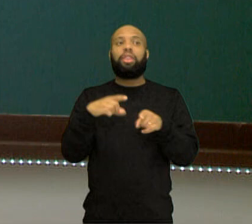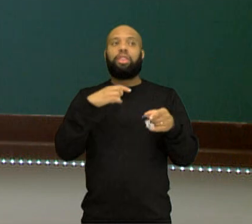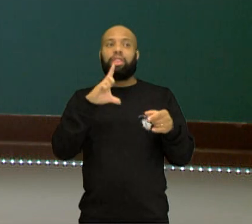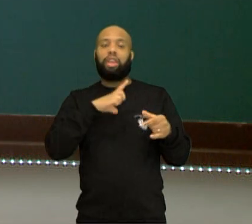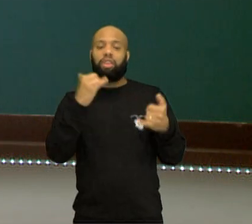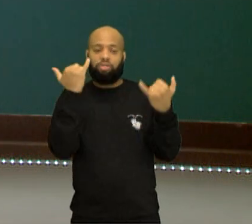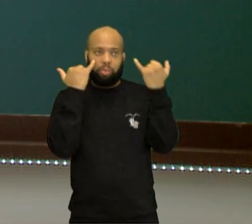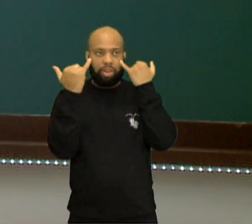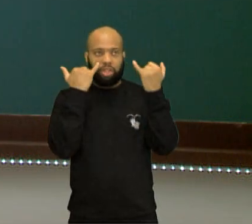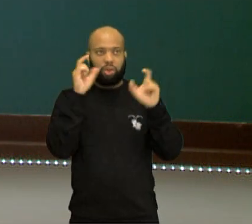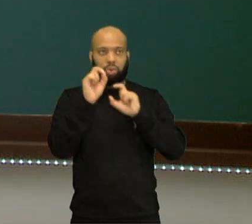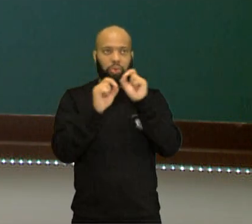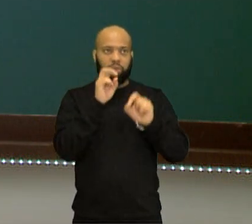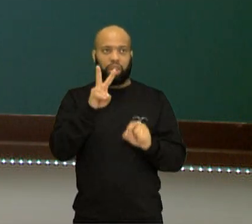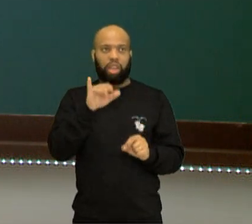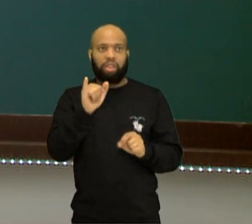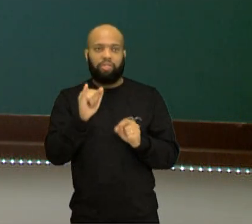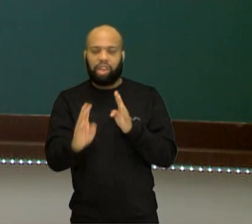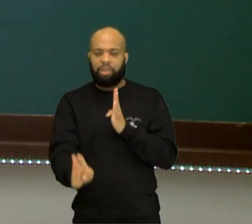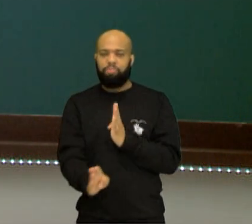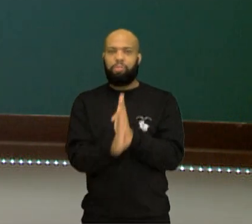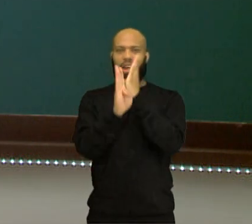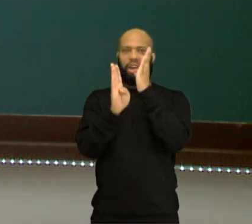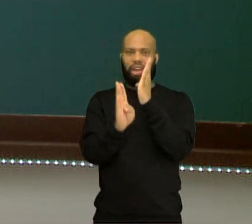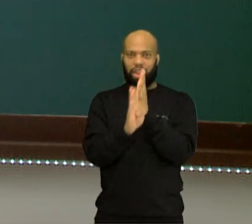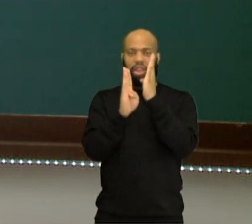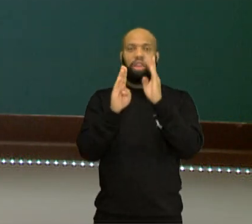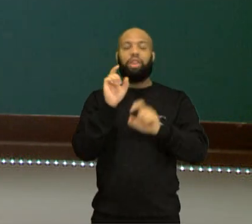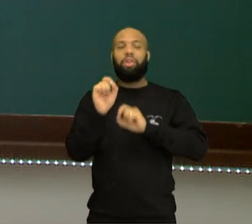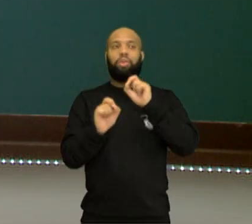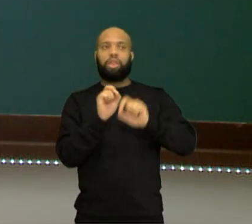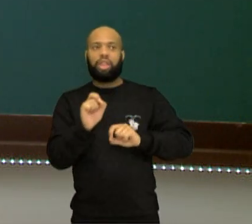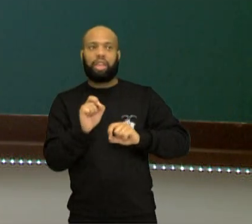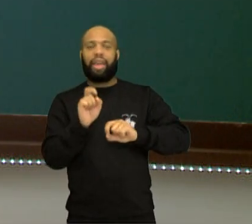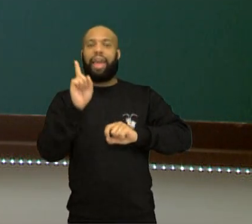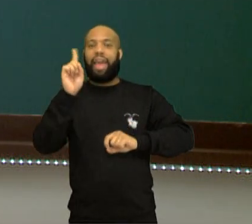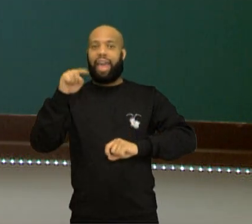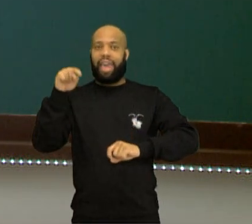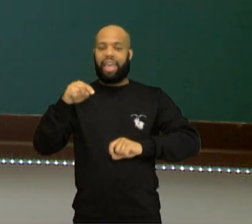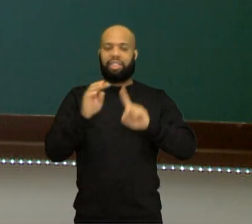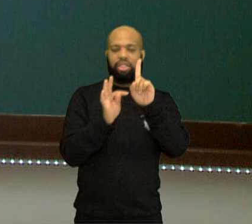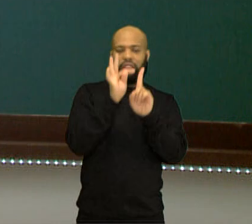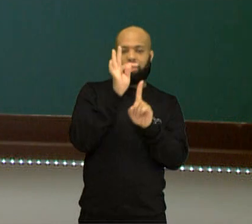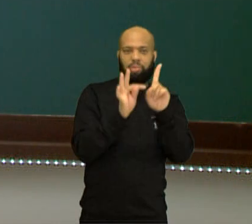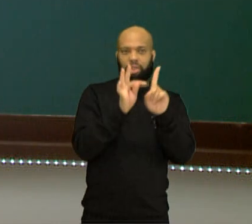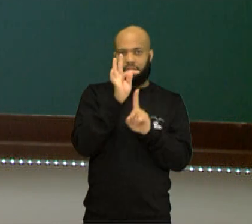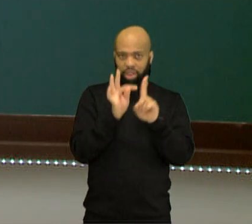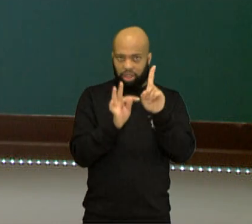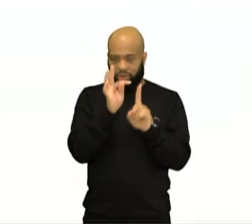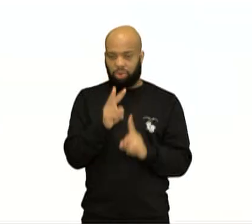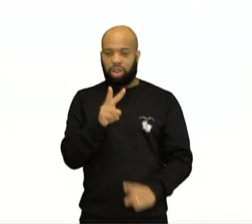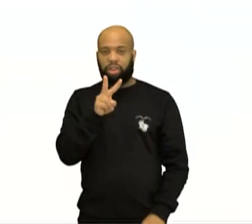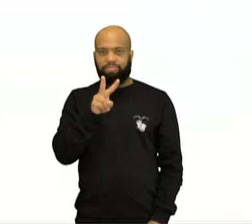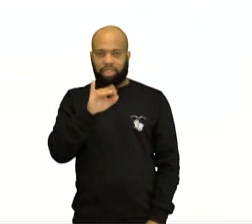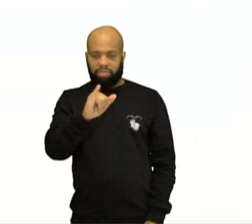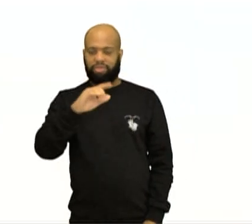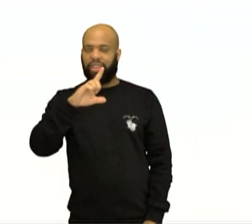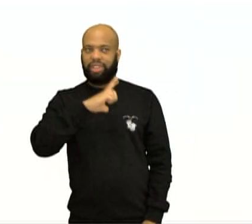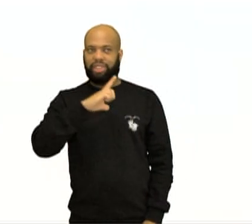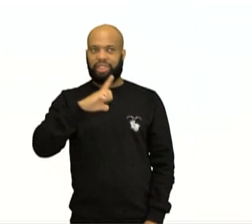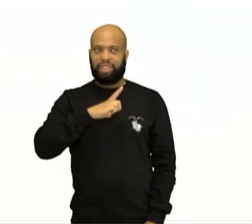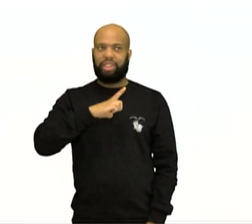informação para a gente descobrir qual que é a temperatura que ele, né, deverá atingir, né? Que ele possivelmente irá